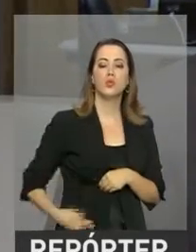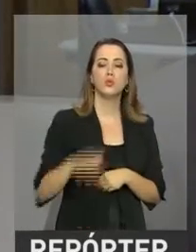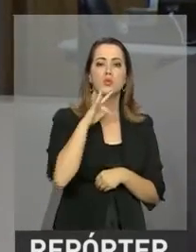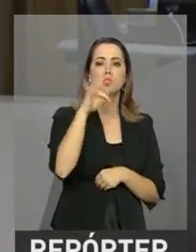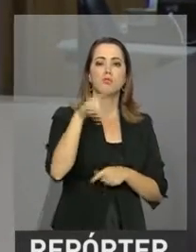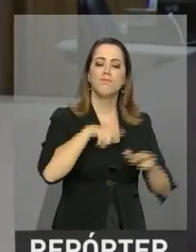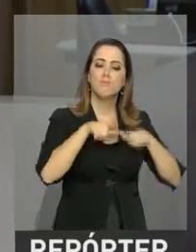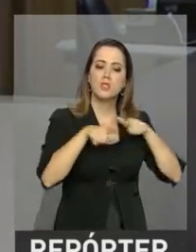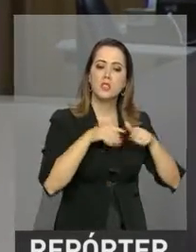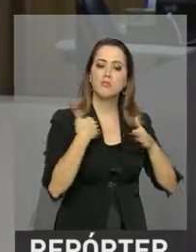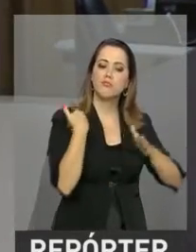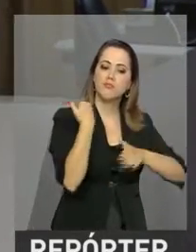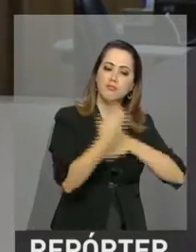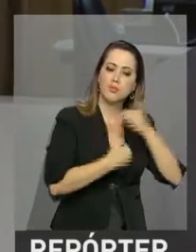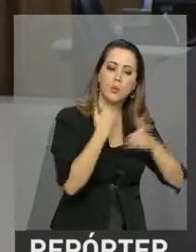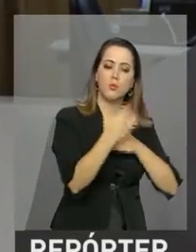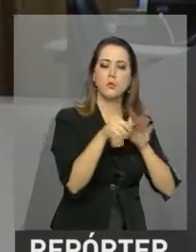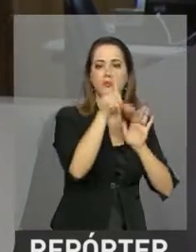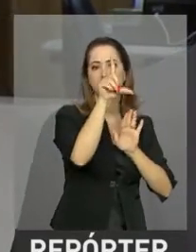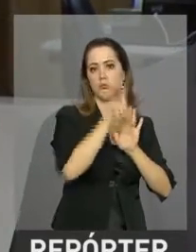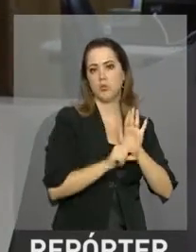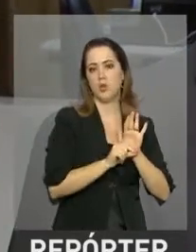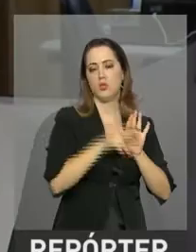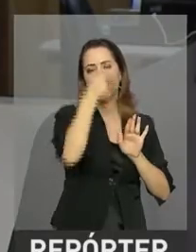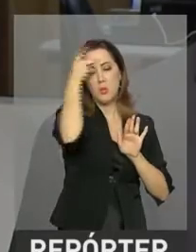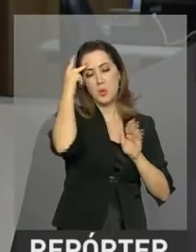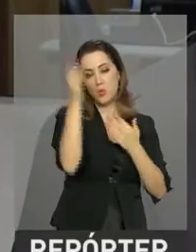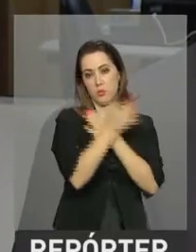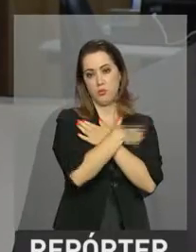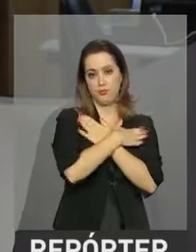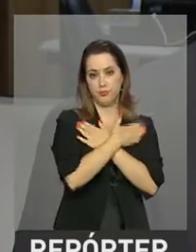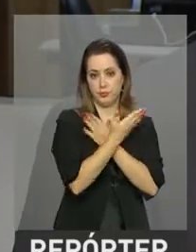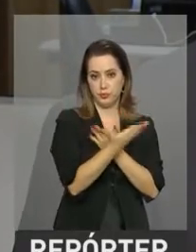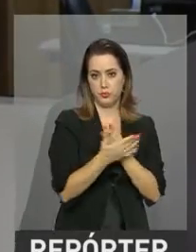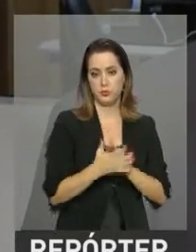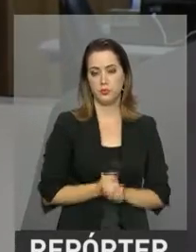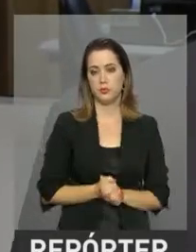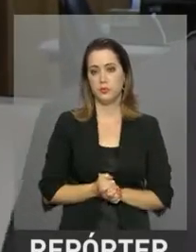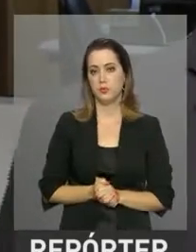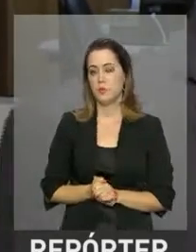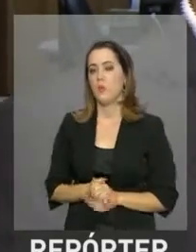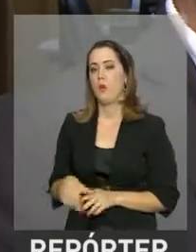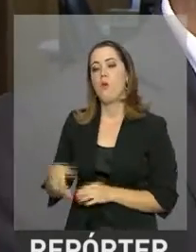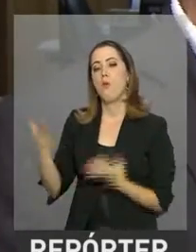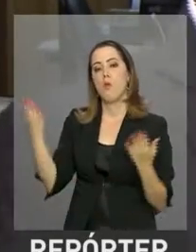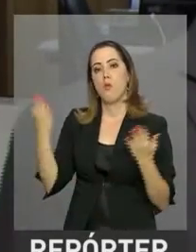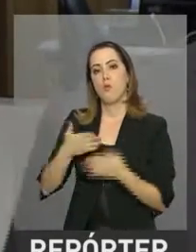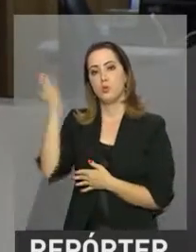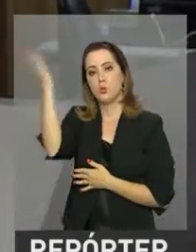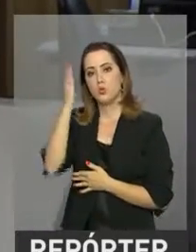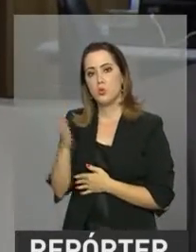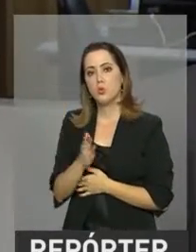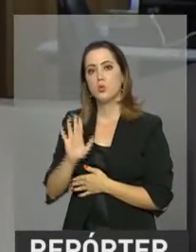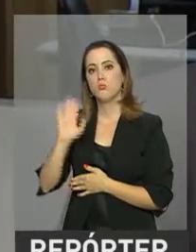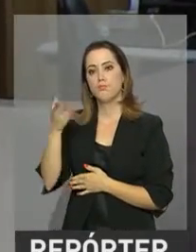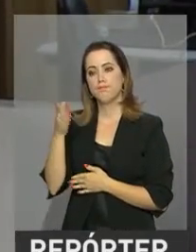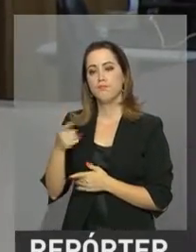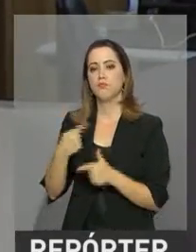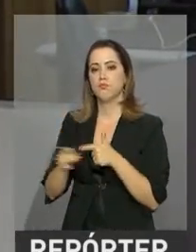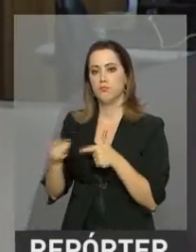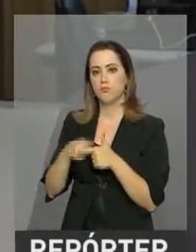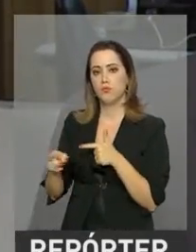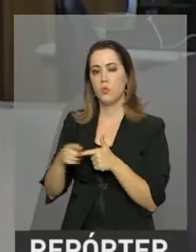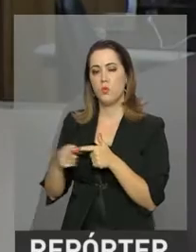com essa ideia, ou seja, reduzir o número de desempregados na nossa sociedade? Veja, o Brasil, ele foi afetado nos